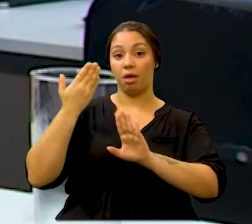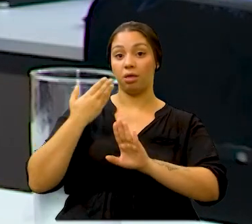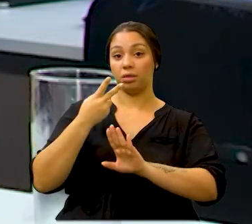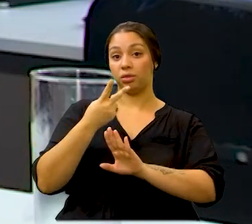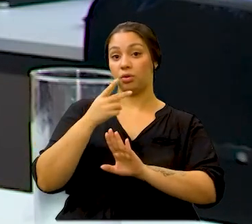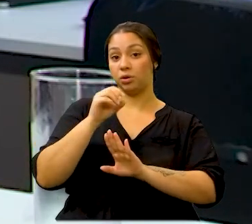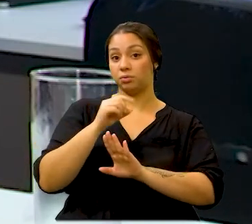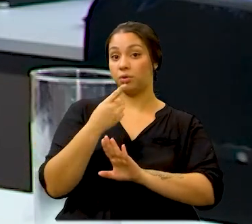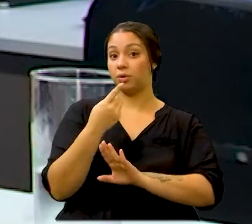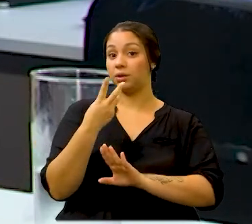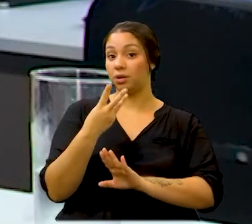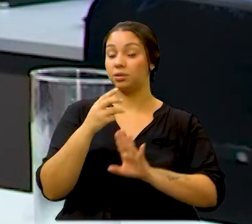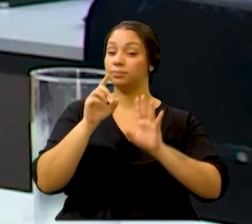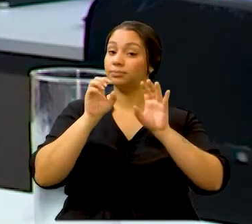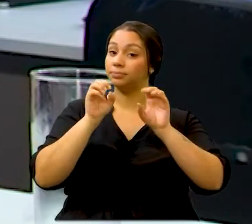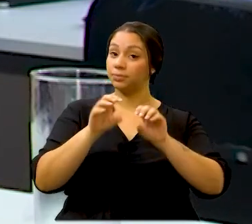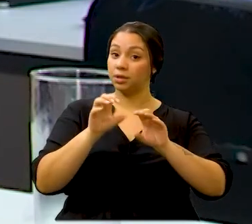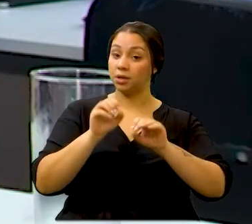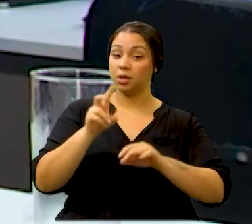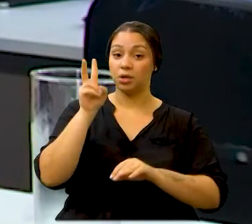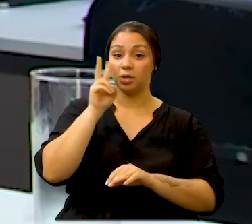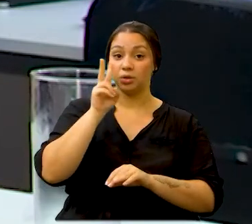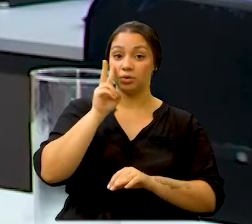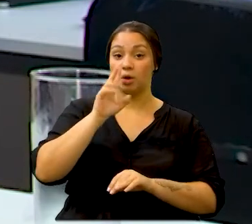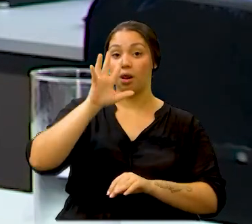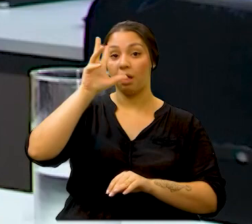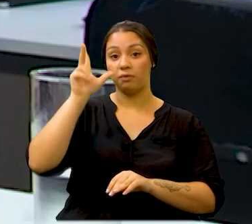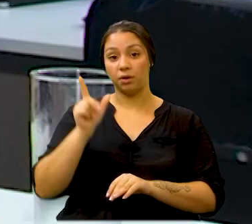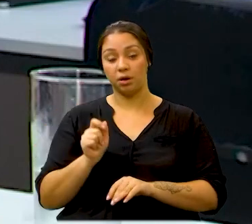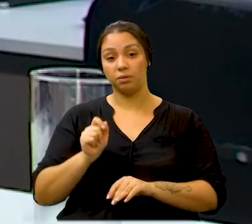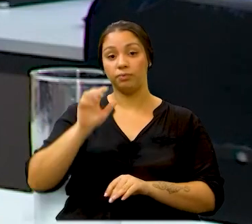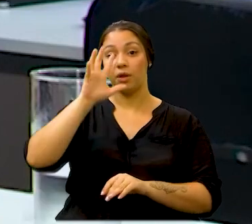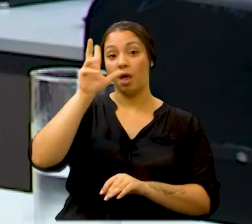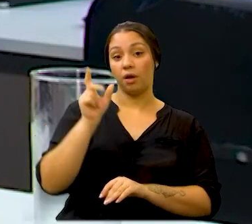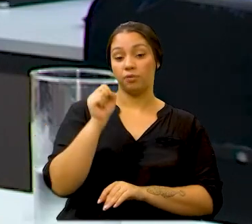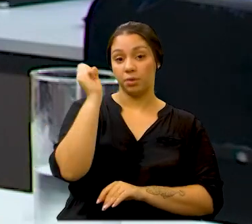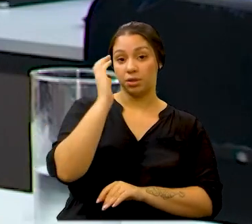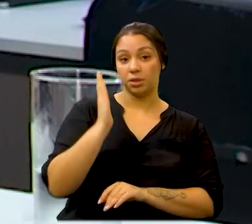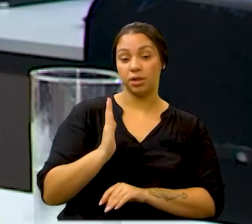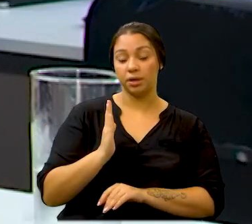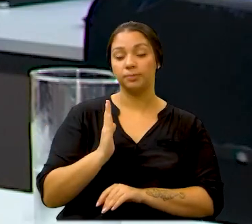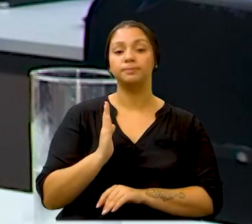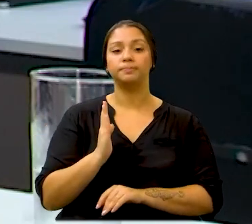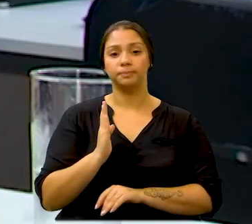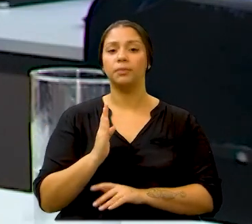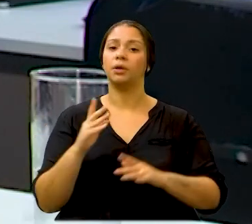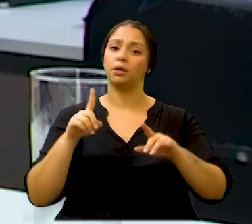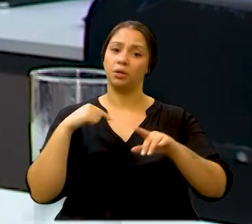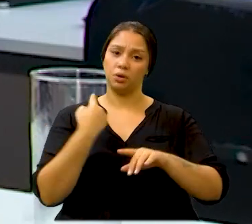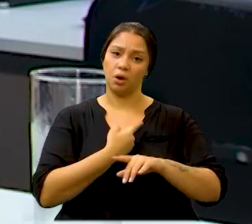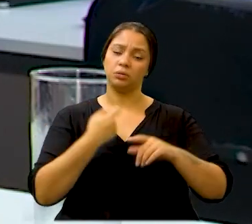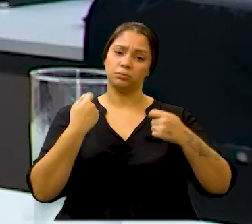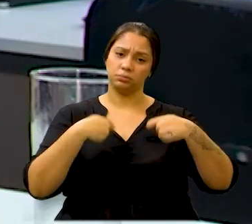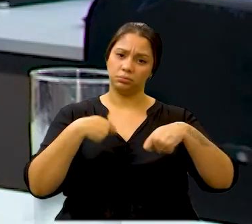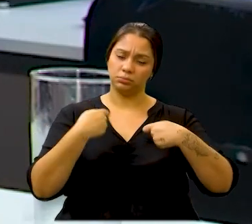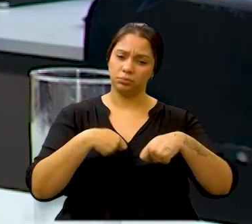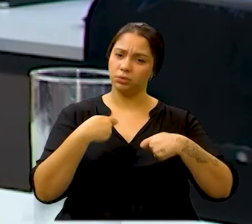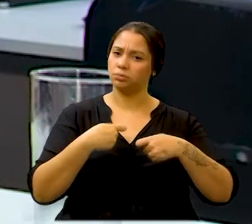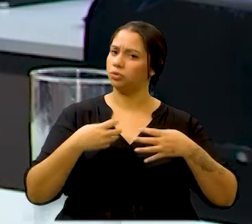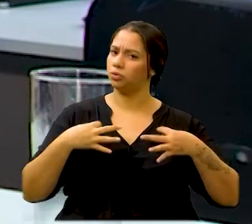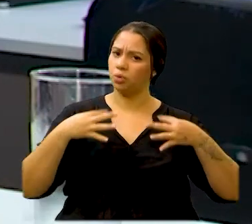2003, né, a ensinar história e cultura africana e afro-brasileira. Então, agora a gente precisa, né,